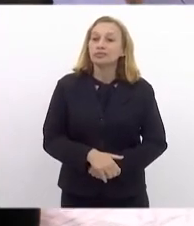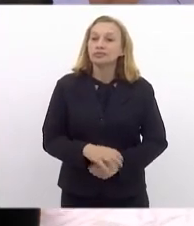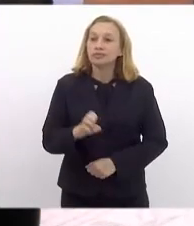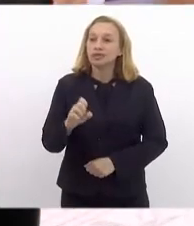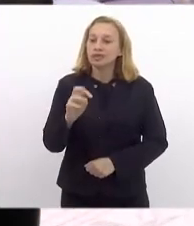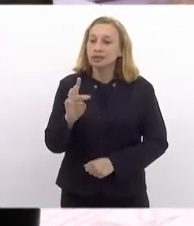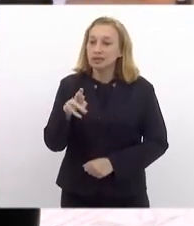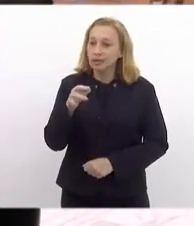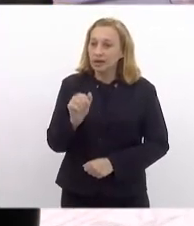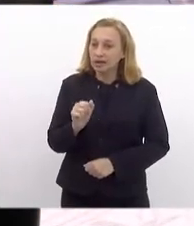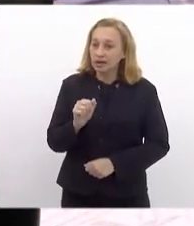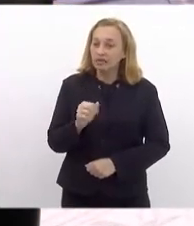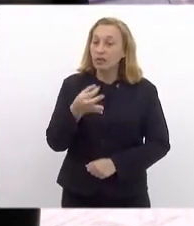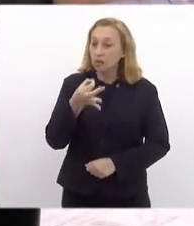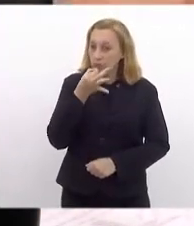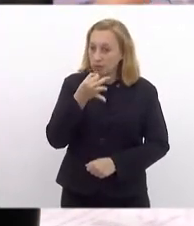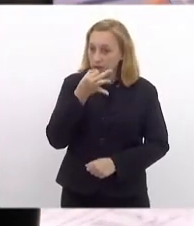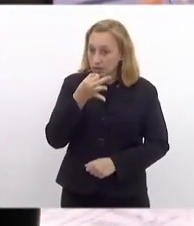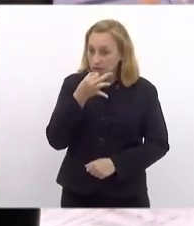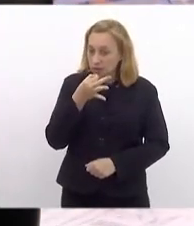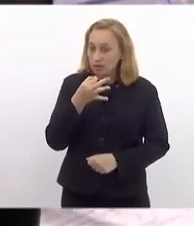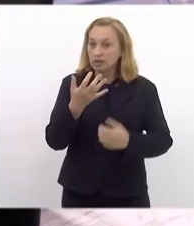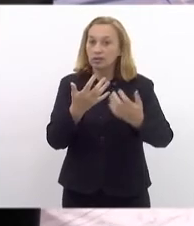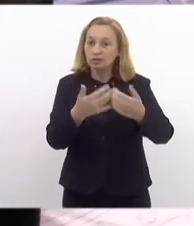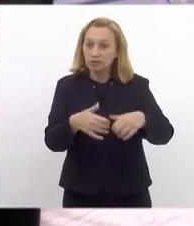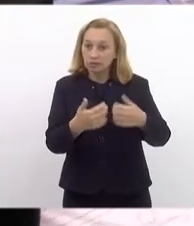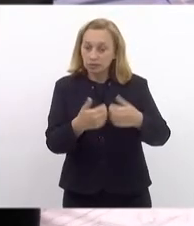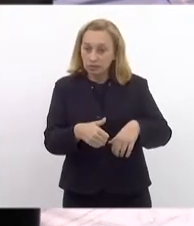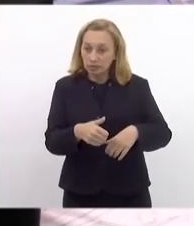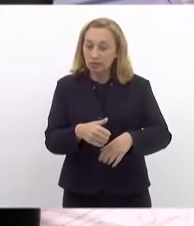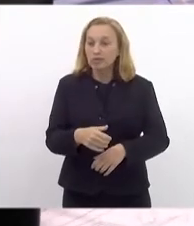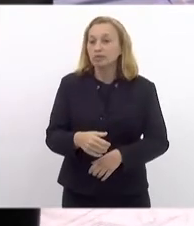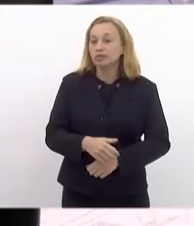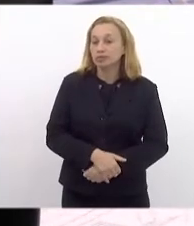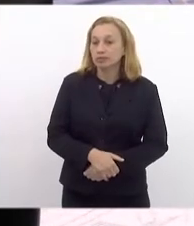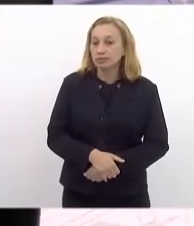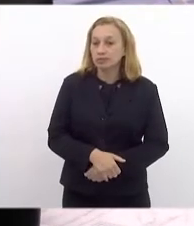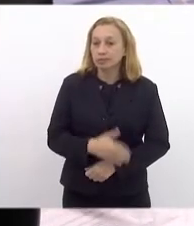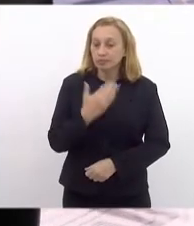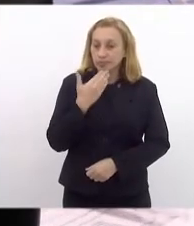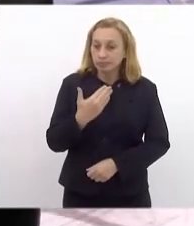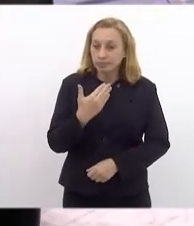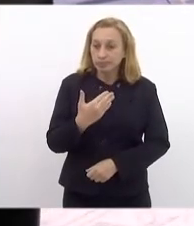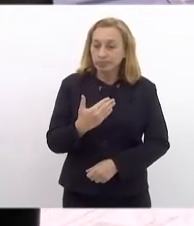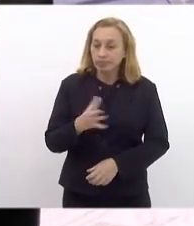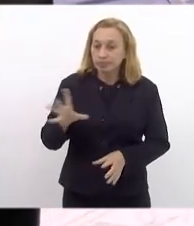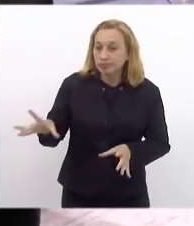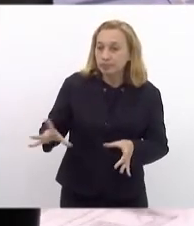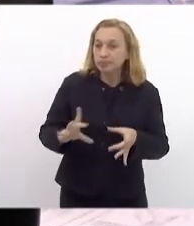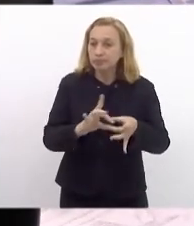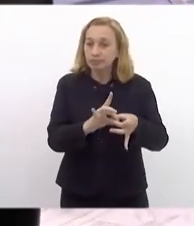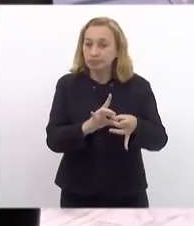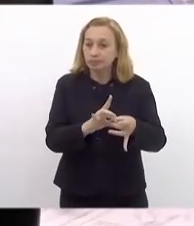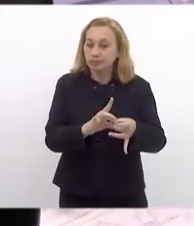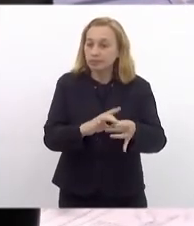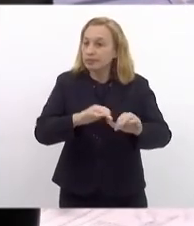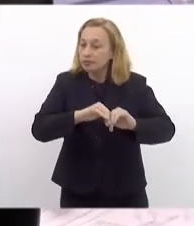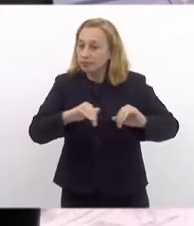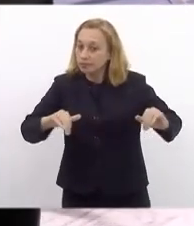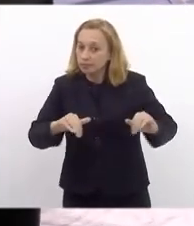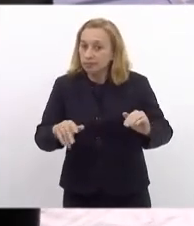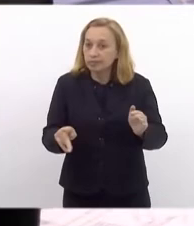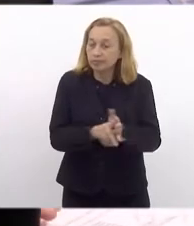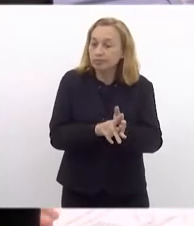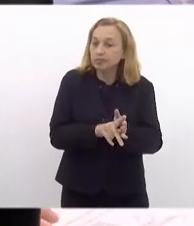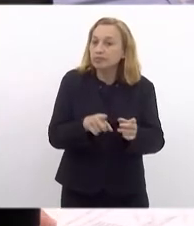estamparia é que foi a sugestão de Petrópolis e estamparia tá consensuado que tá fora do projeto